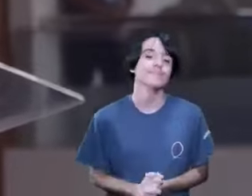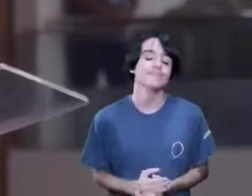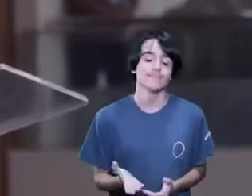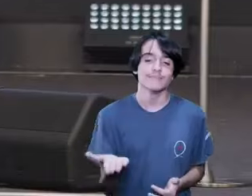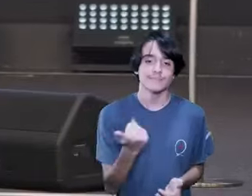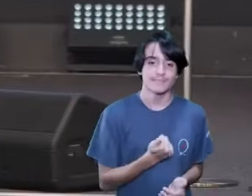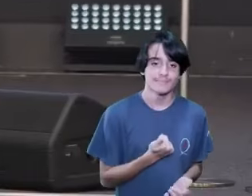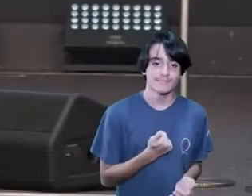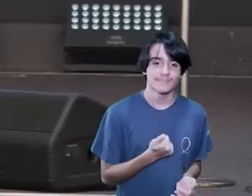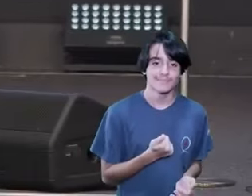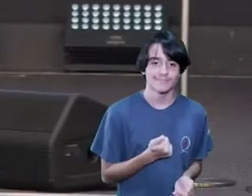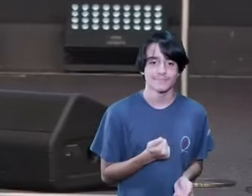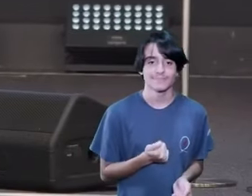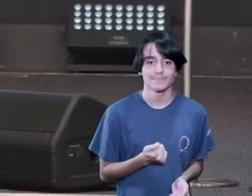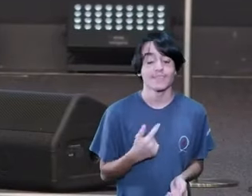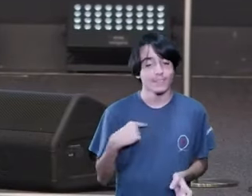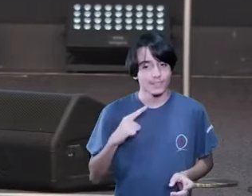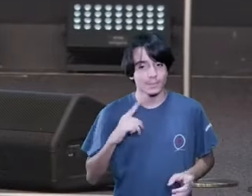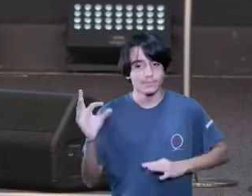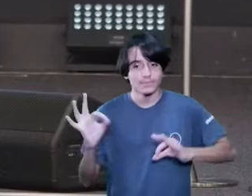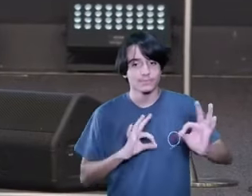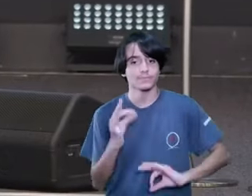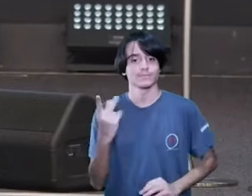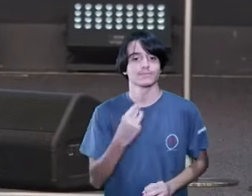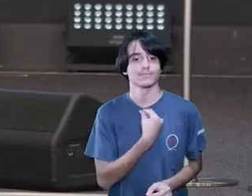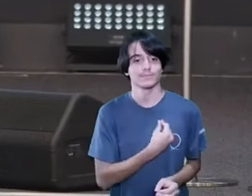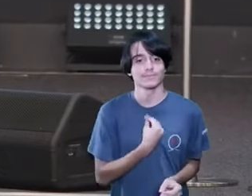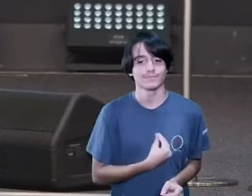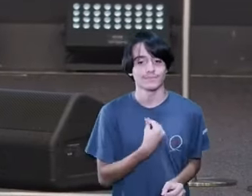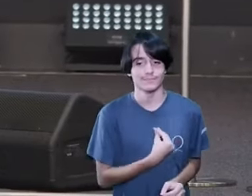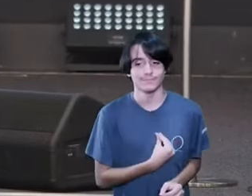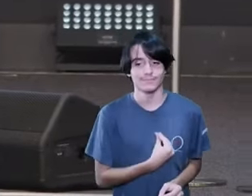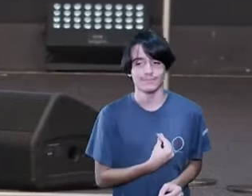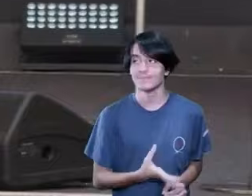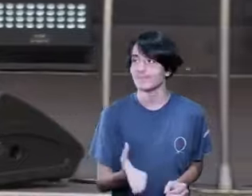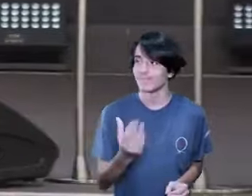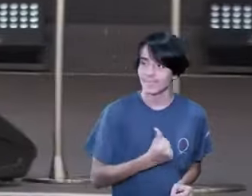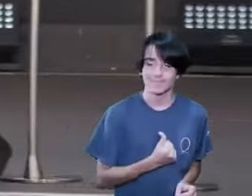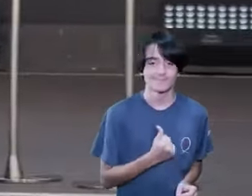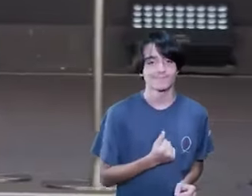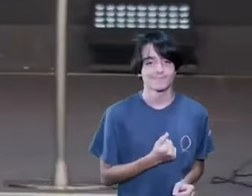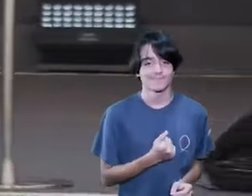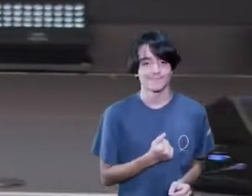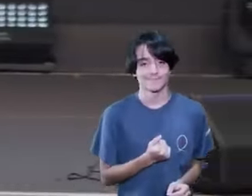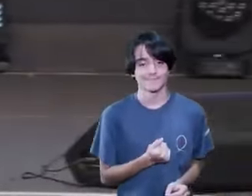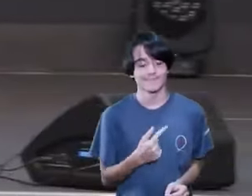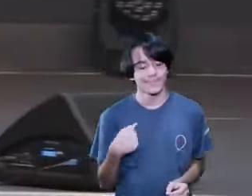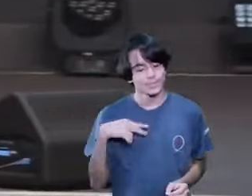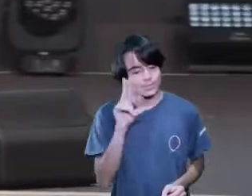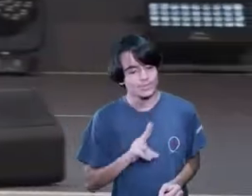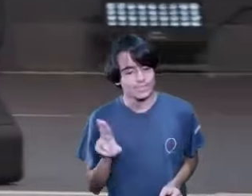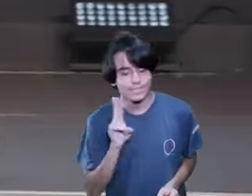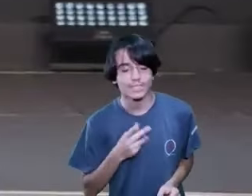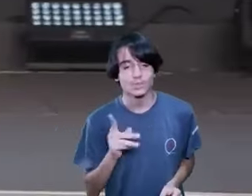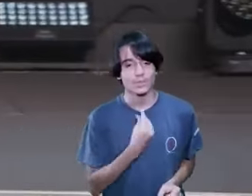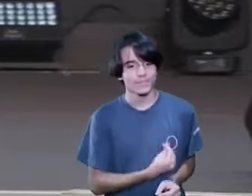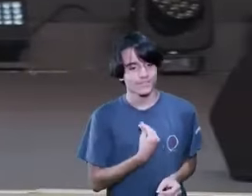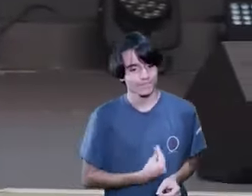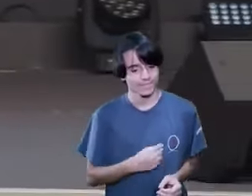Vem. Eu tenho um projeto para a tua vida. Vem. Eu vou te usar nesta